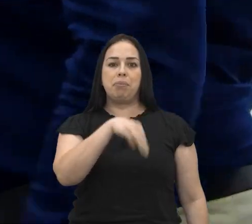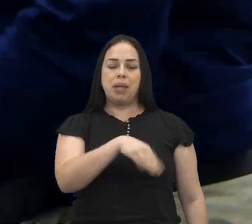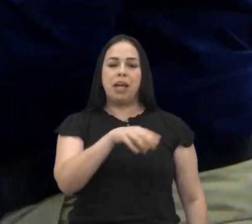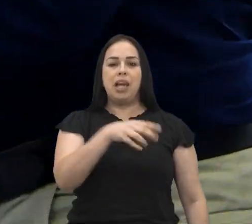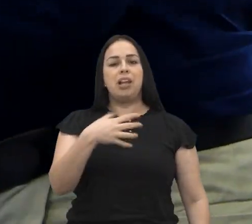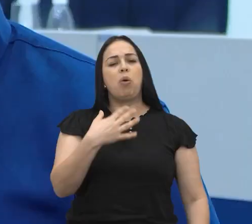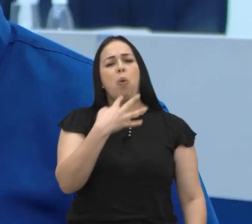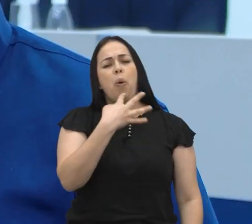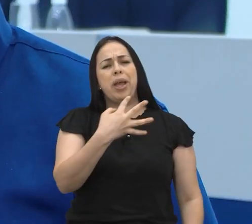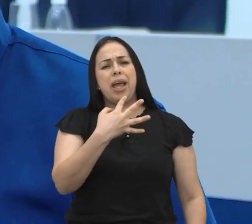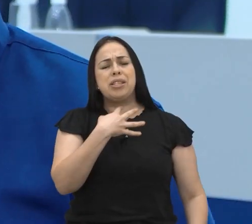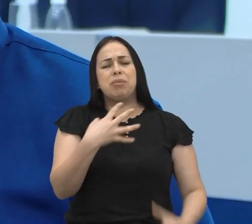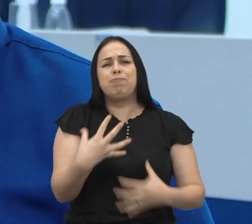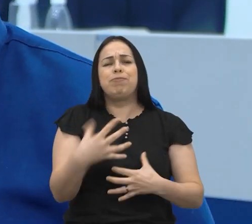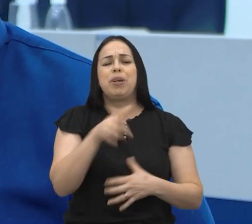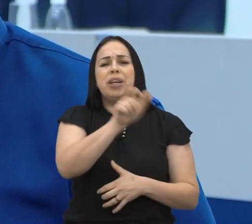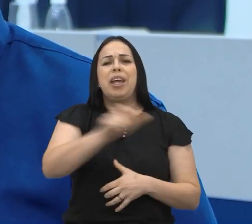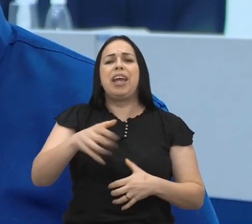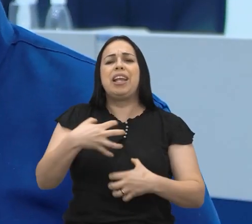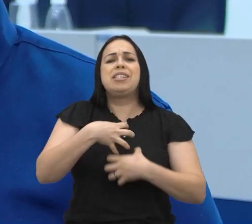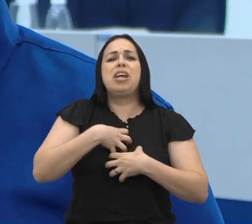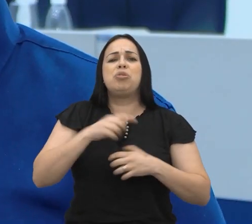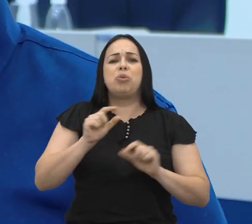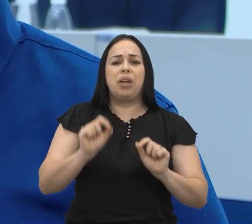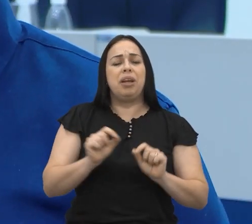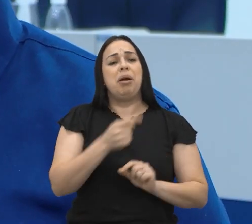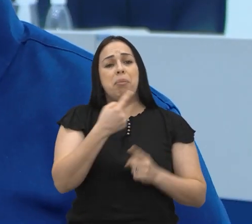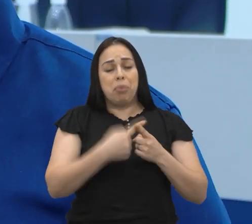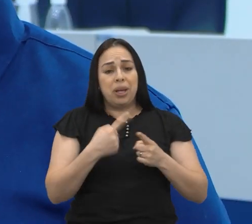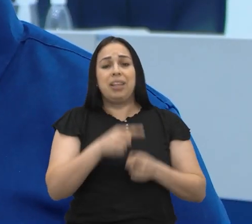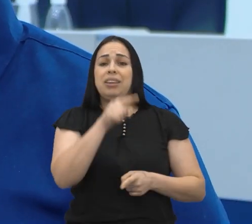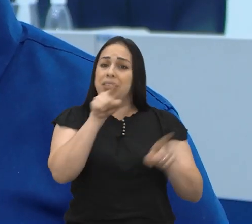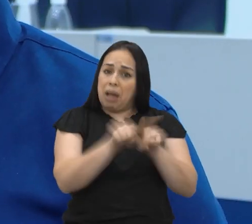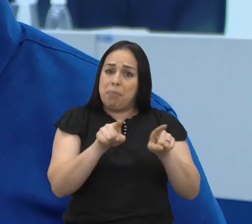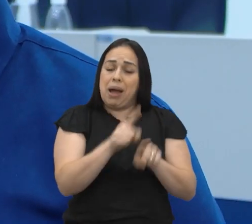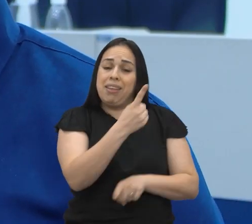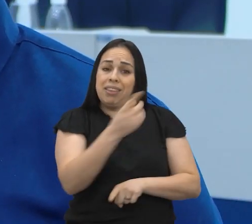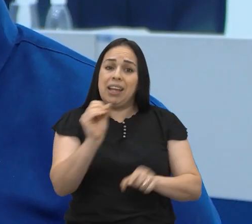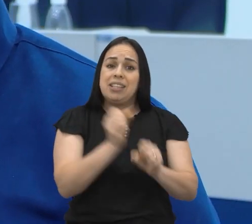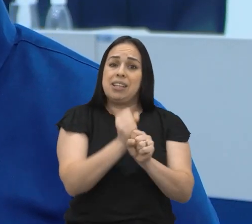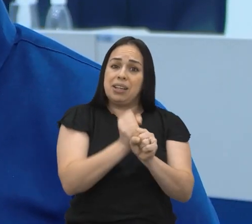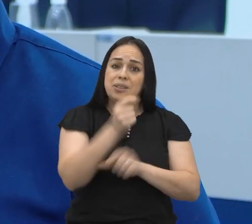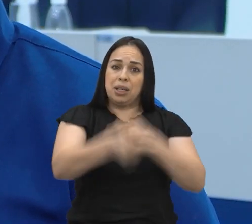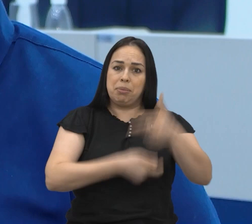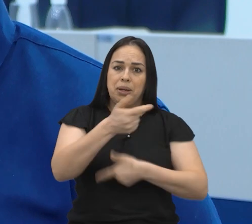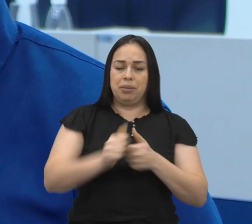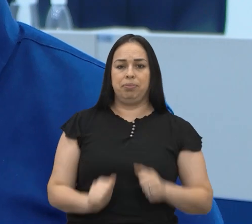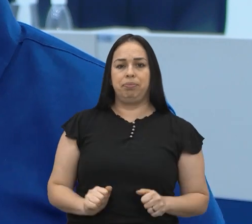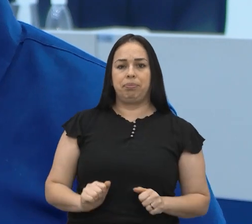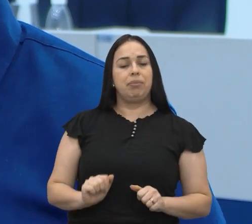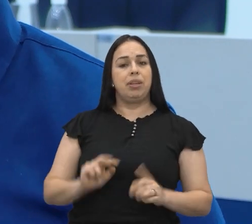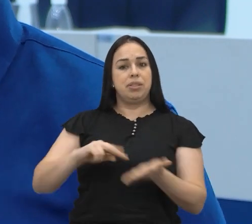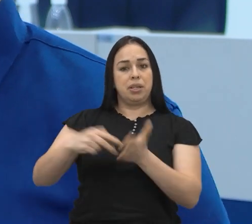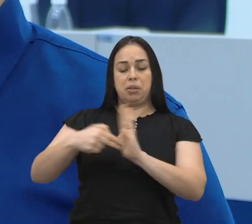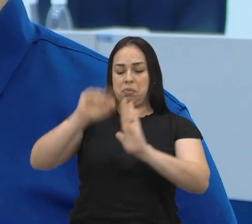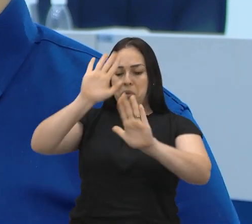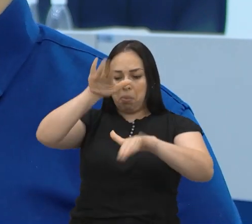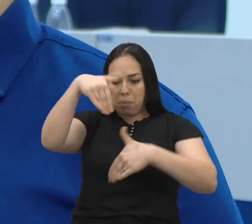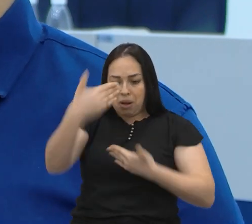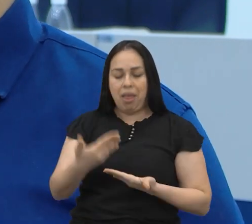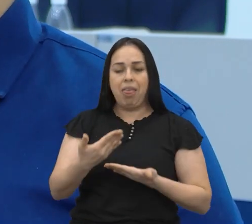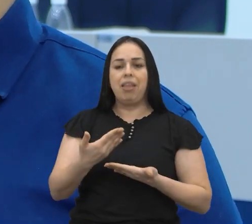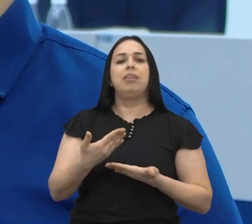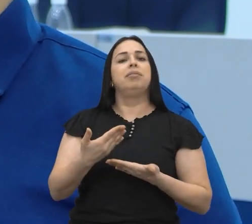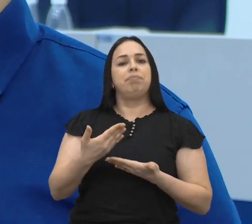10 anos na Câmara. Essa homenagem representa para a gente o reconhecimento, pelos 10 anos de serviço que nós prestamos à Câmara Municipal.